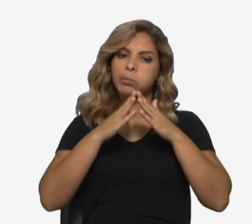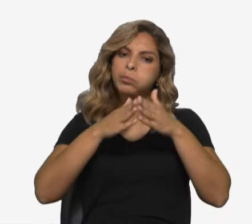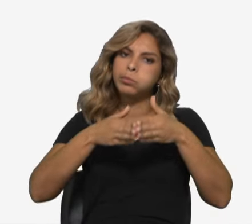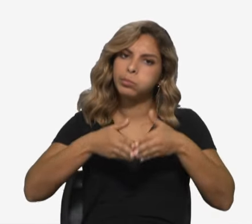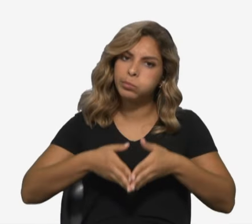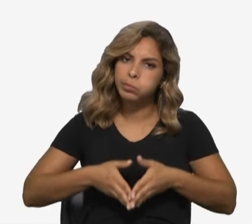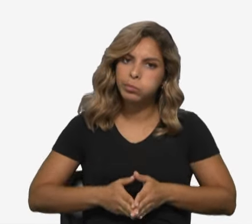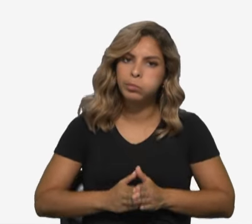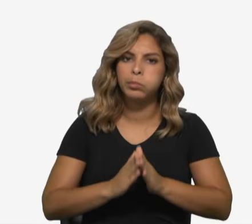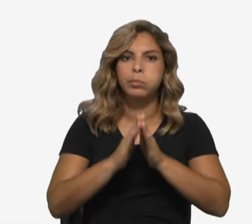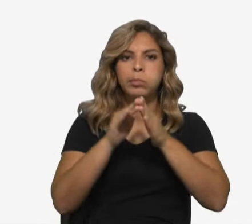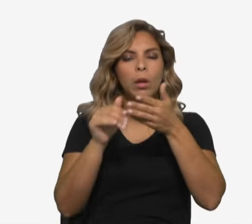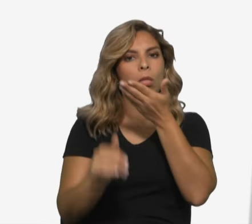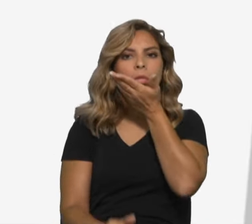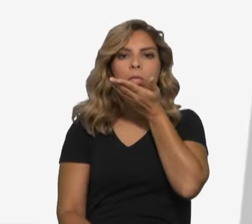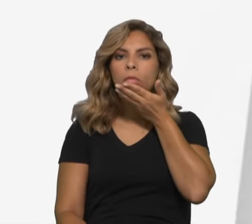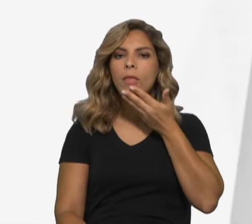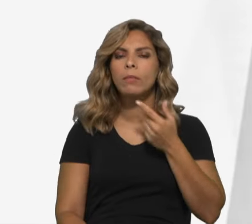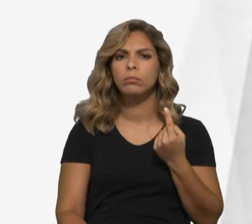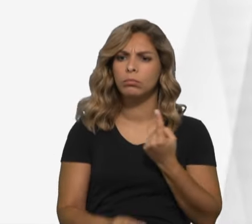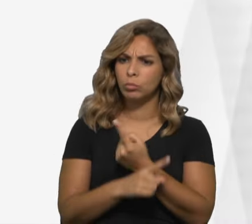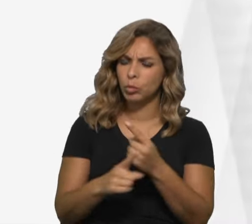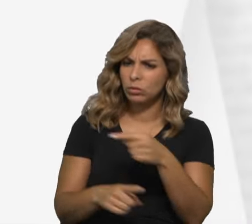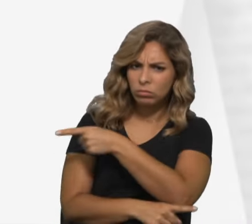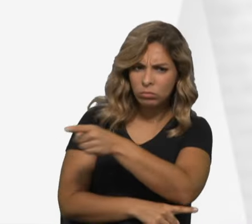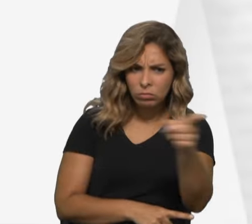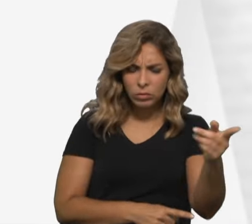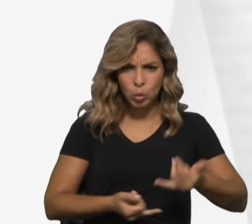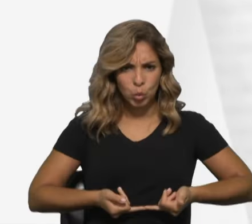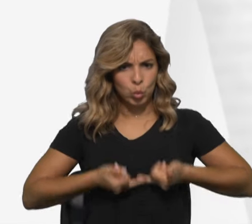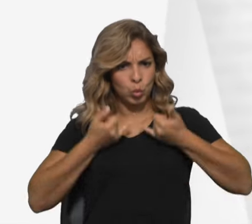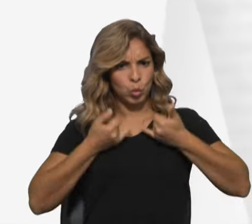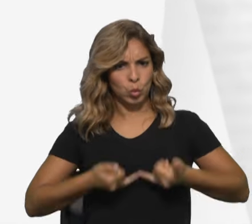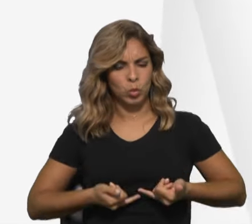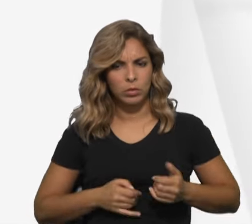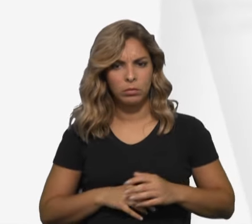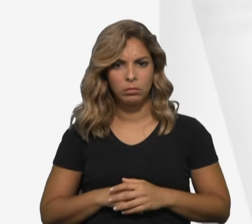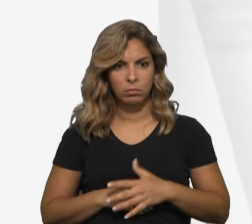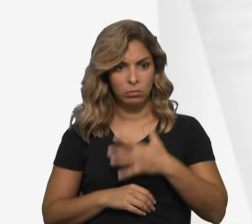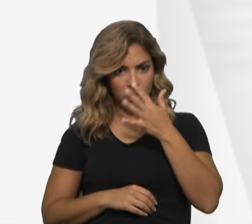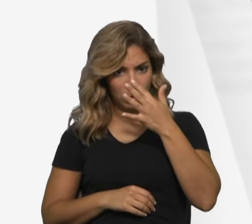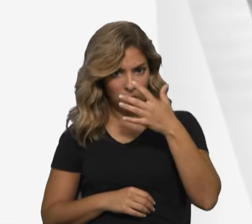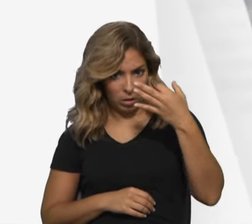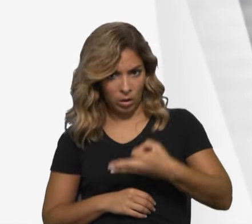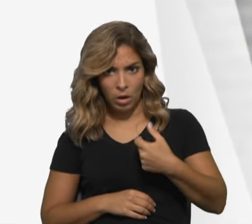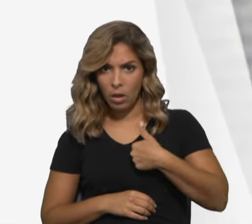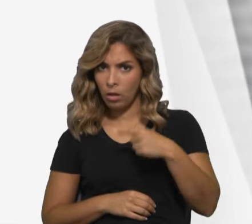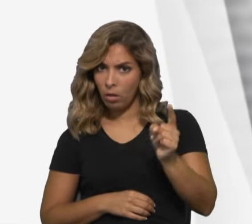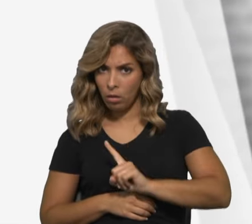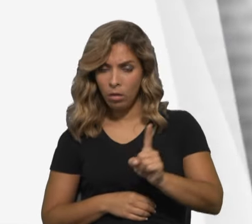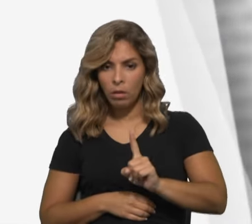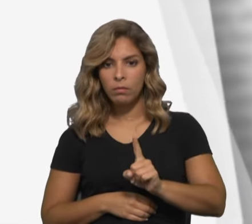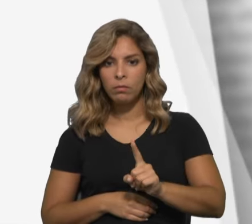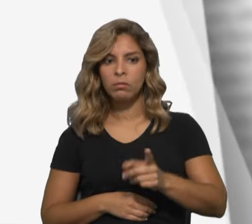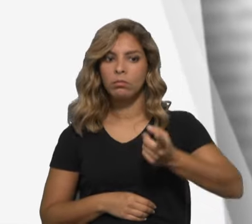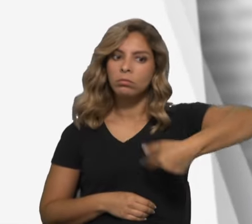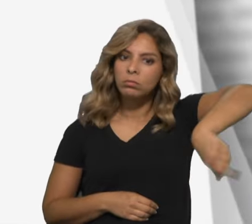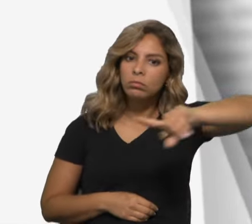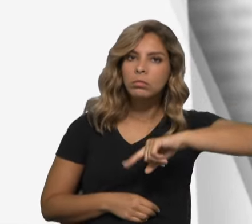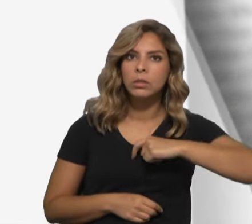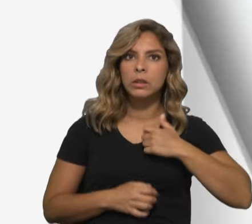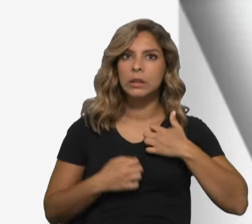aos discípulos: "Por que estáis tão assustados? Ainda não tendes fé?" Eles ficaram cheios de temor